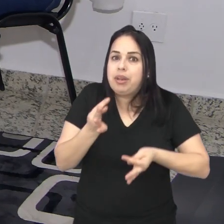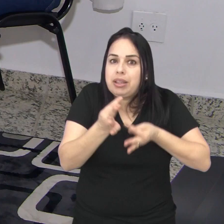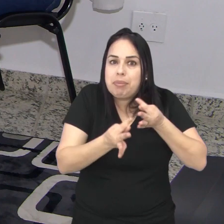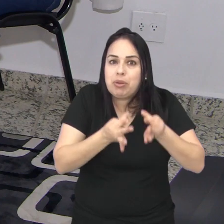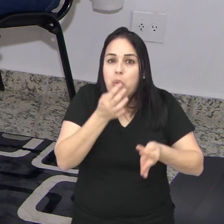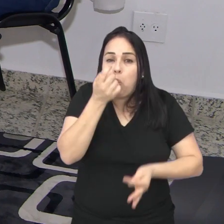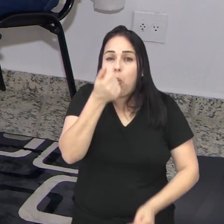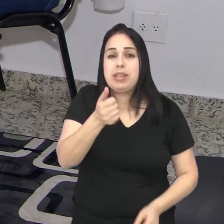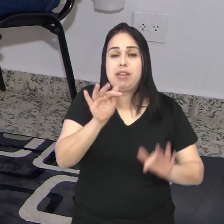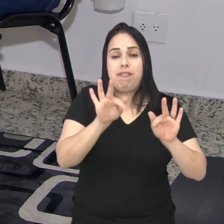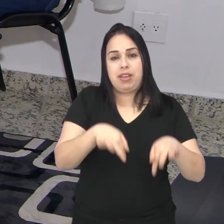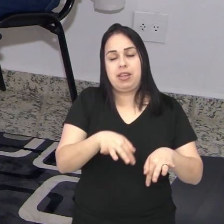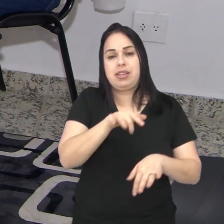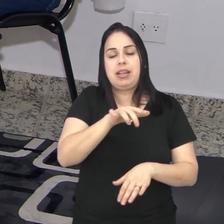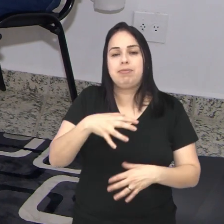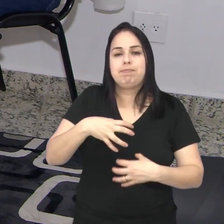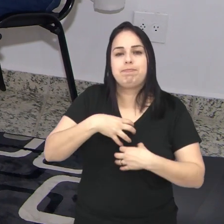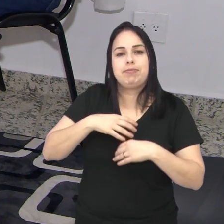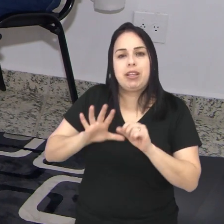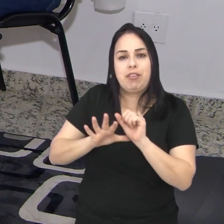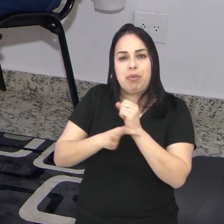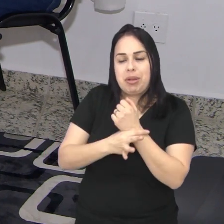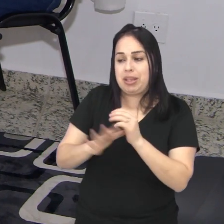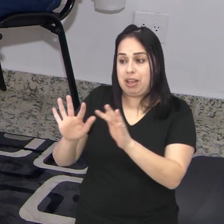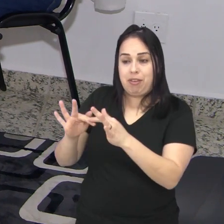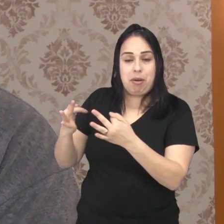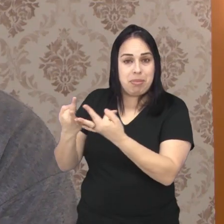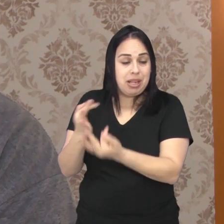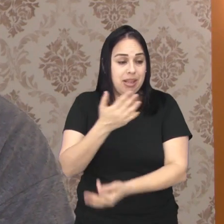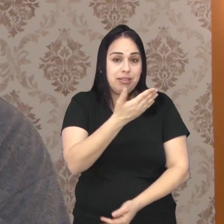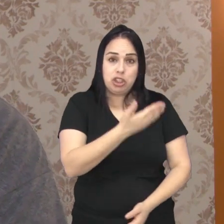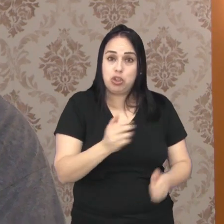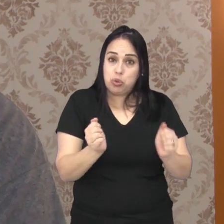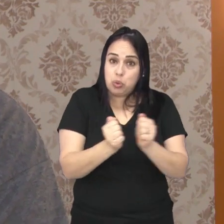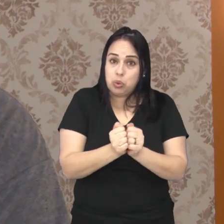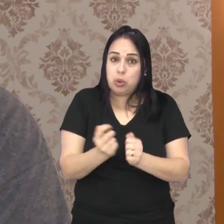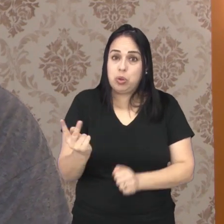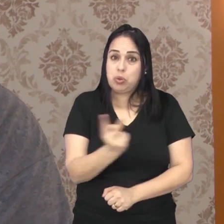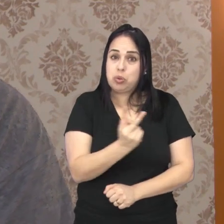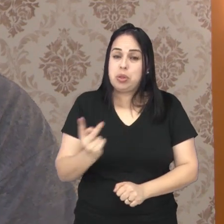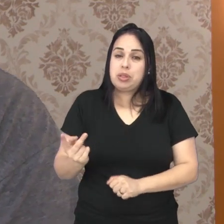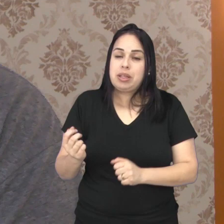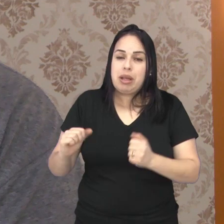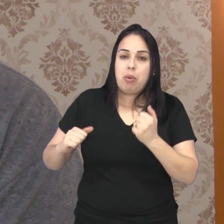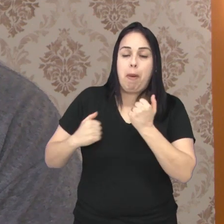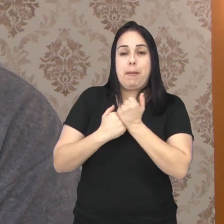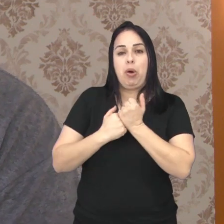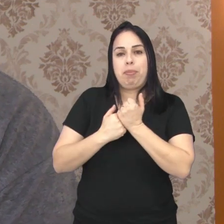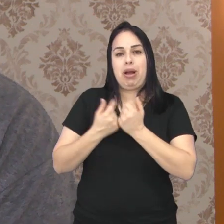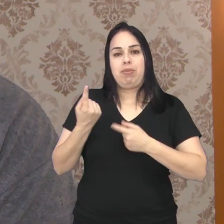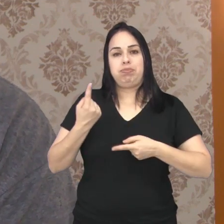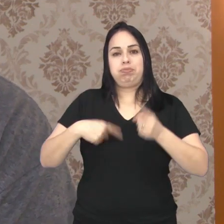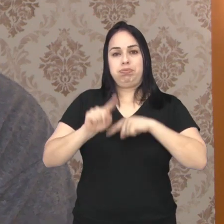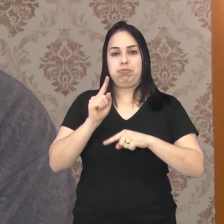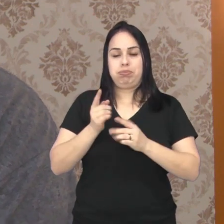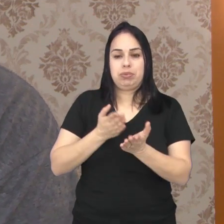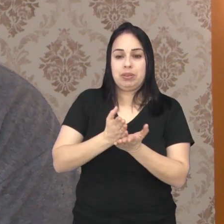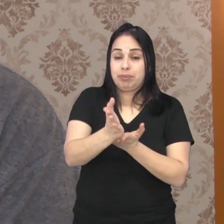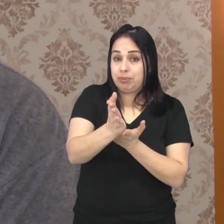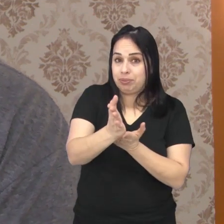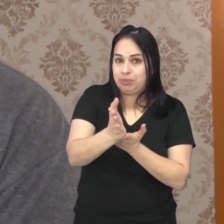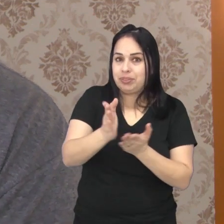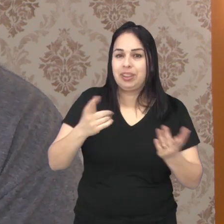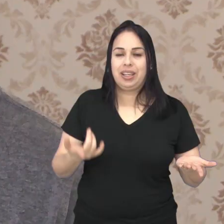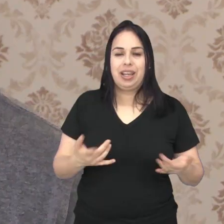tratamento e sente mais segurança ao saber que ele e a família agora têm mais um apoio para recomeçar. O